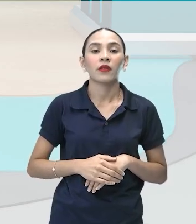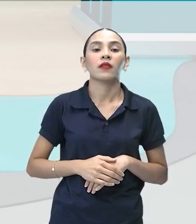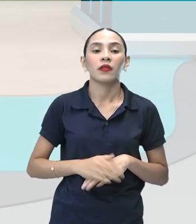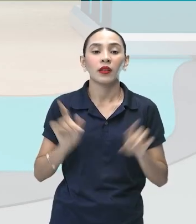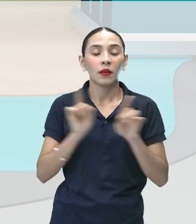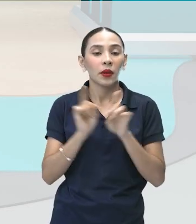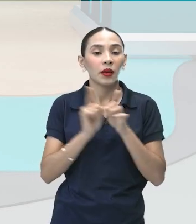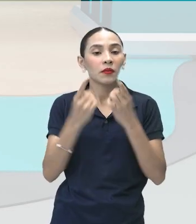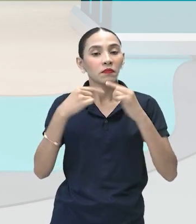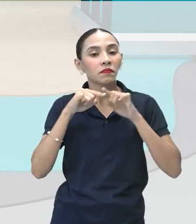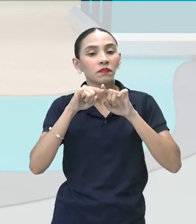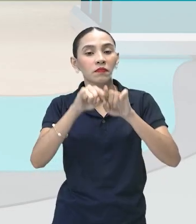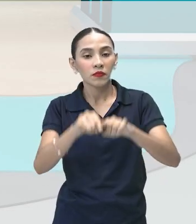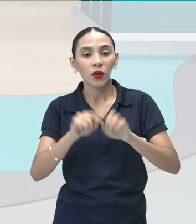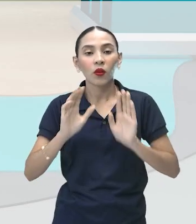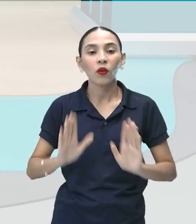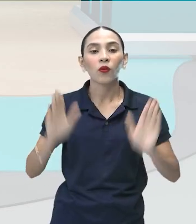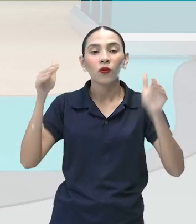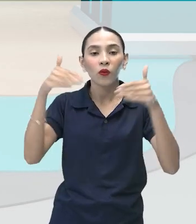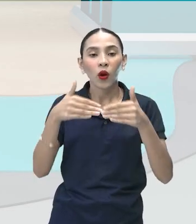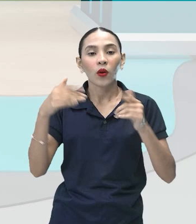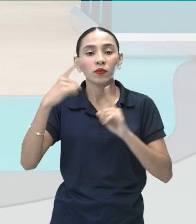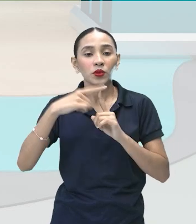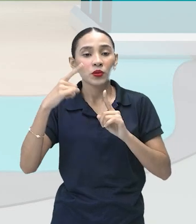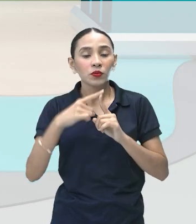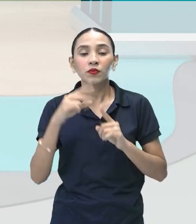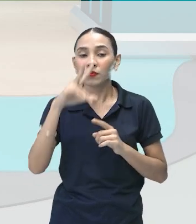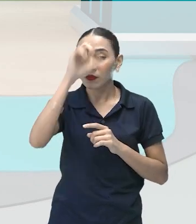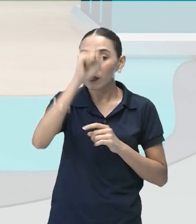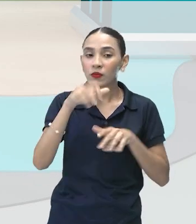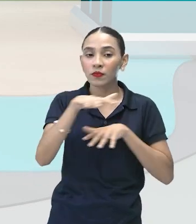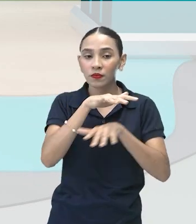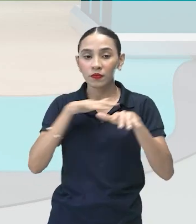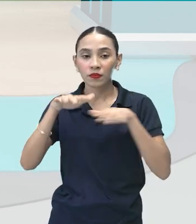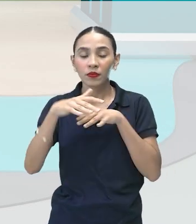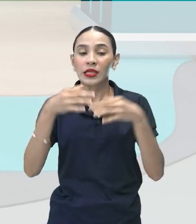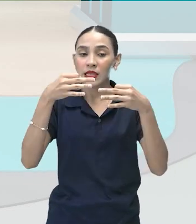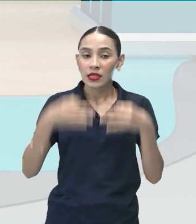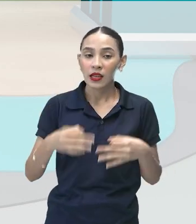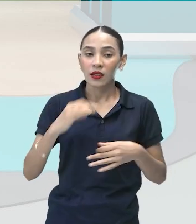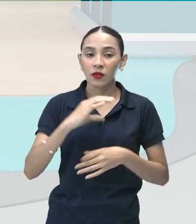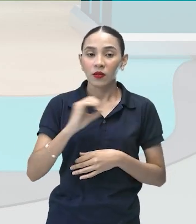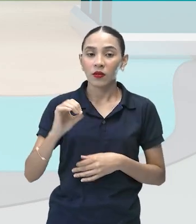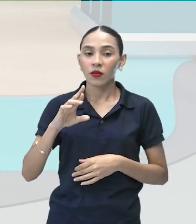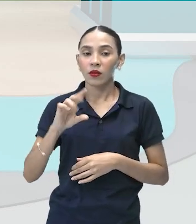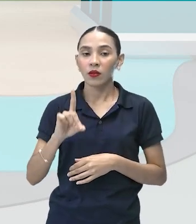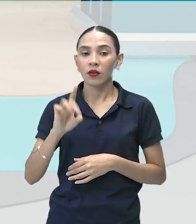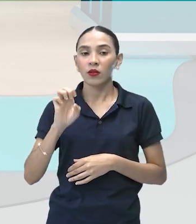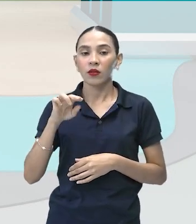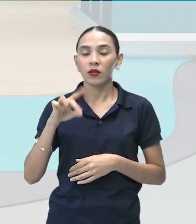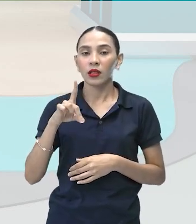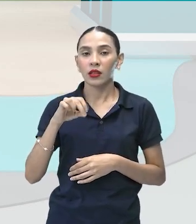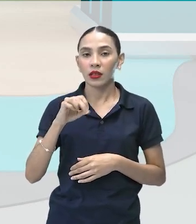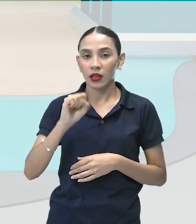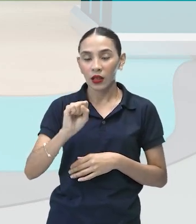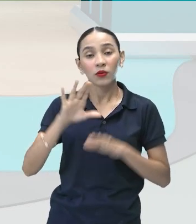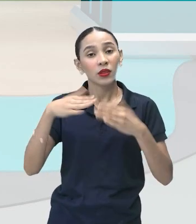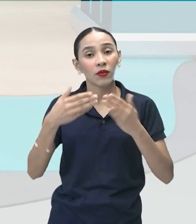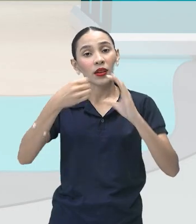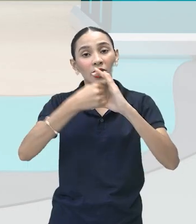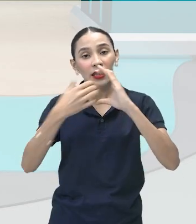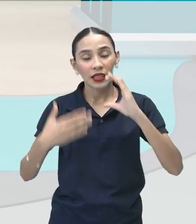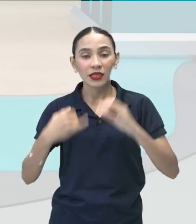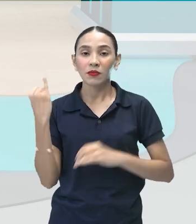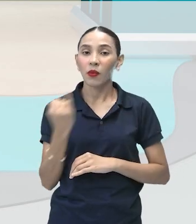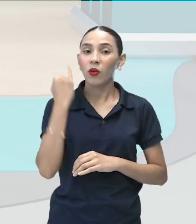esteticamente harmoniosas, com foco em formas precisas e movimentos coordenados. Então, isso é uma característica